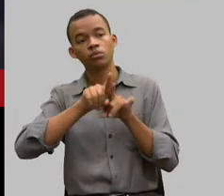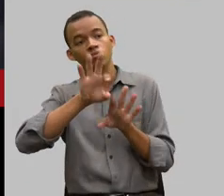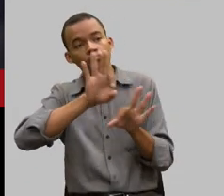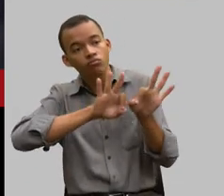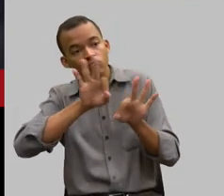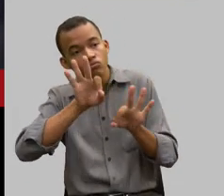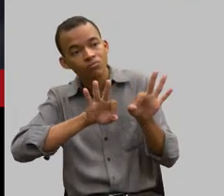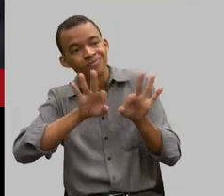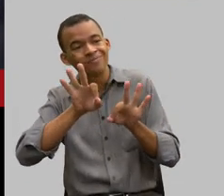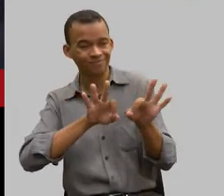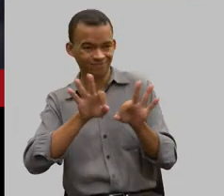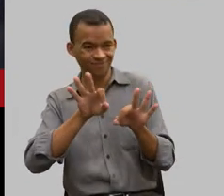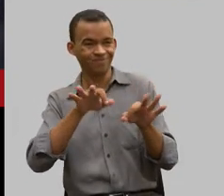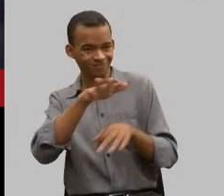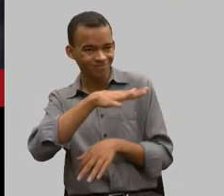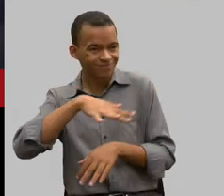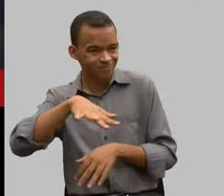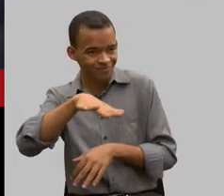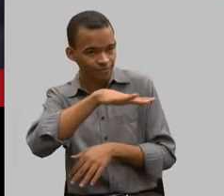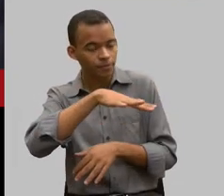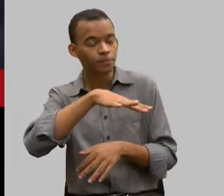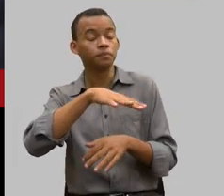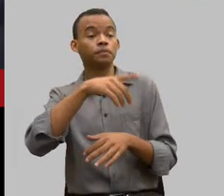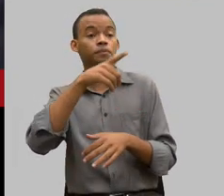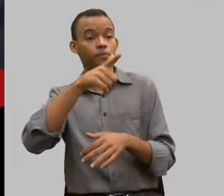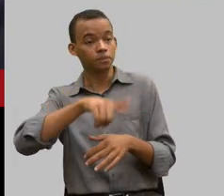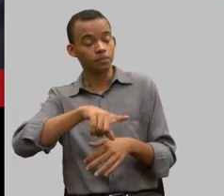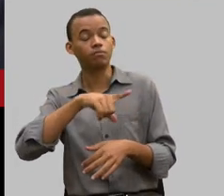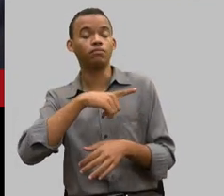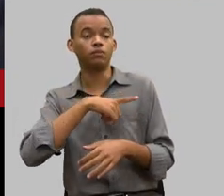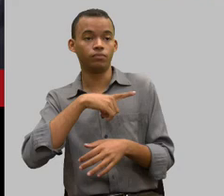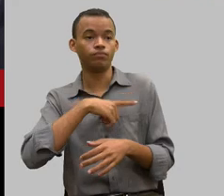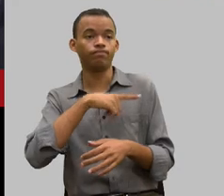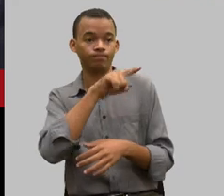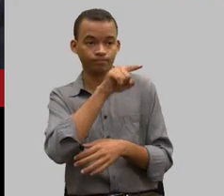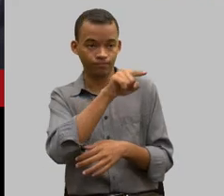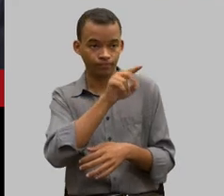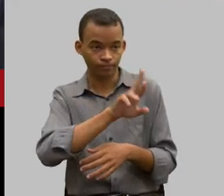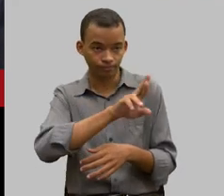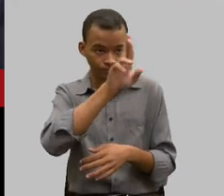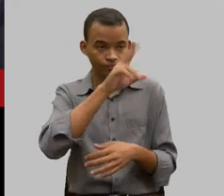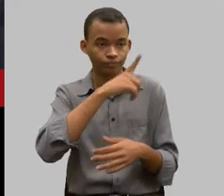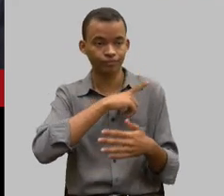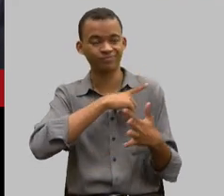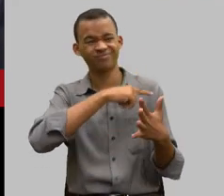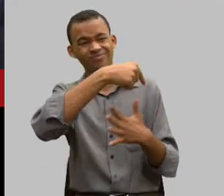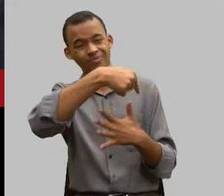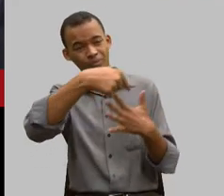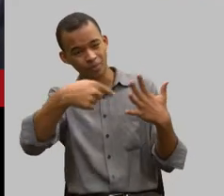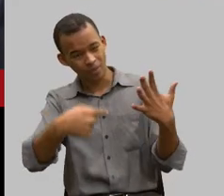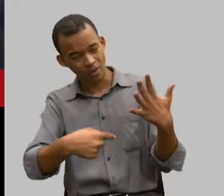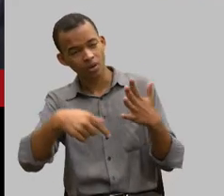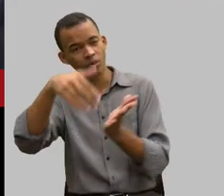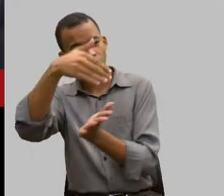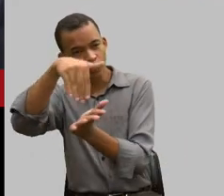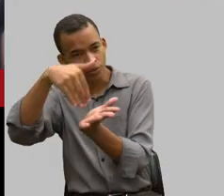Senor quando a gente pega aqui a a a passa do senhor foi dividida entre atribuições da secretaria de governo e da casa civil isso era